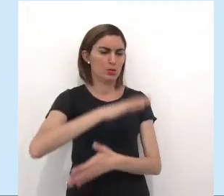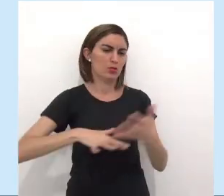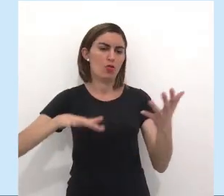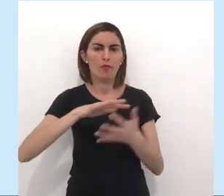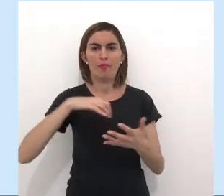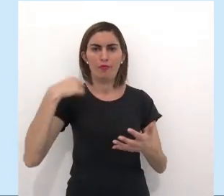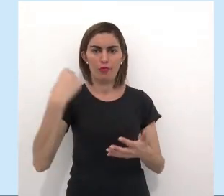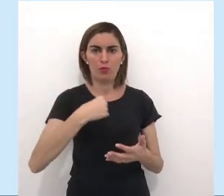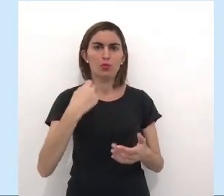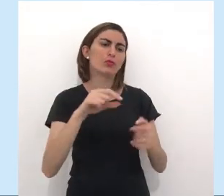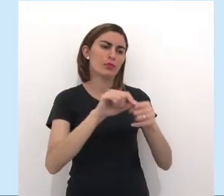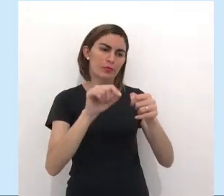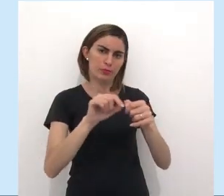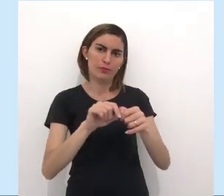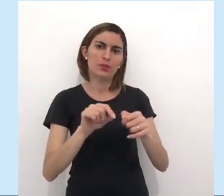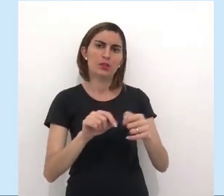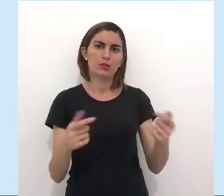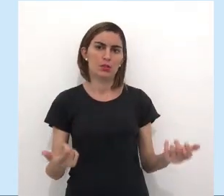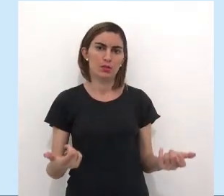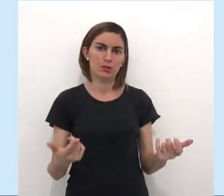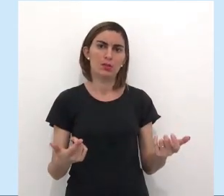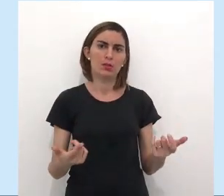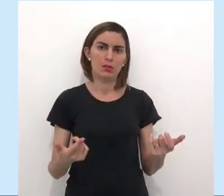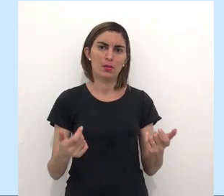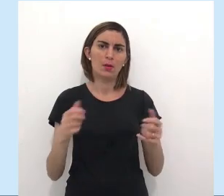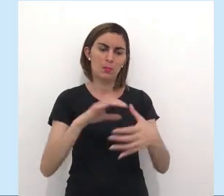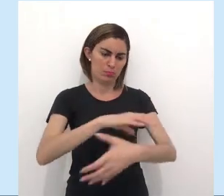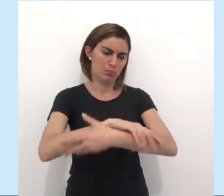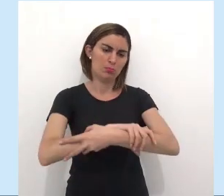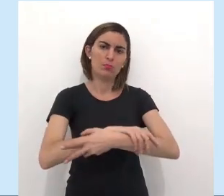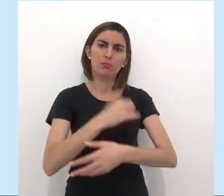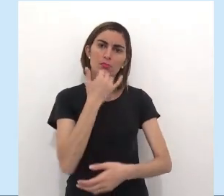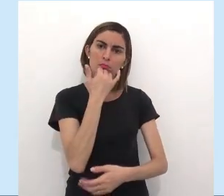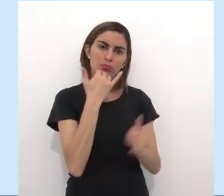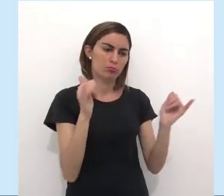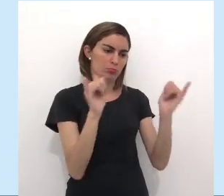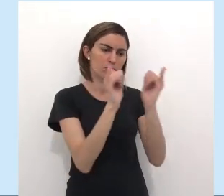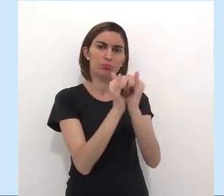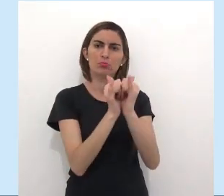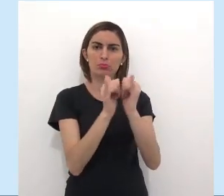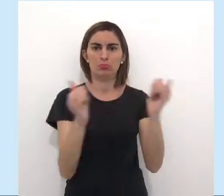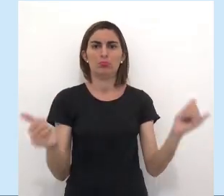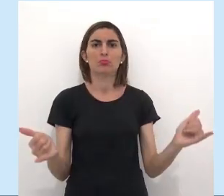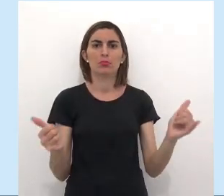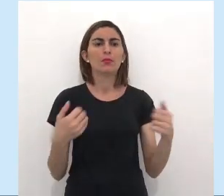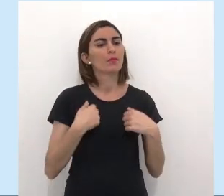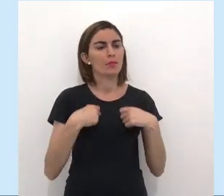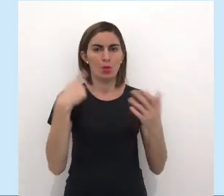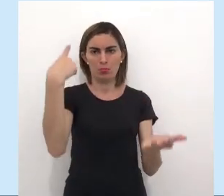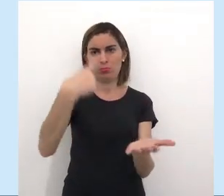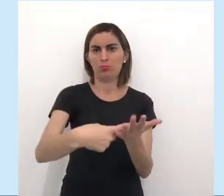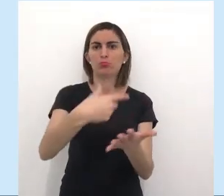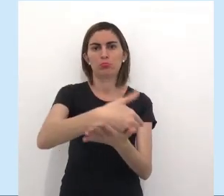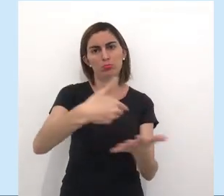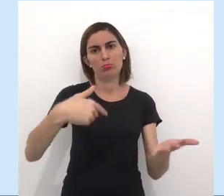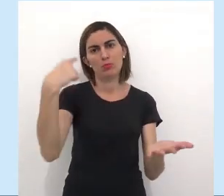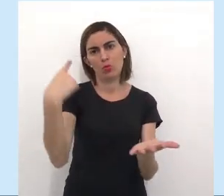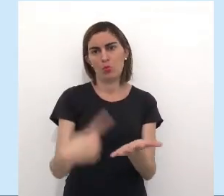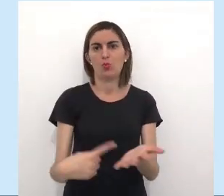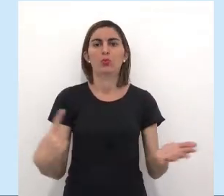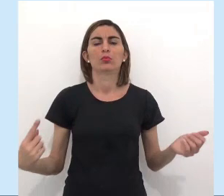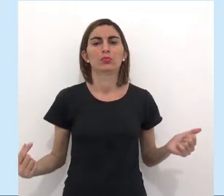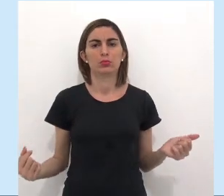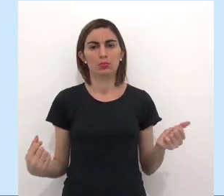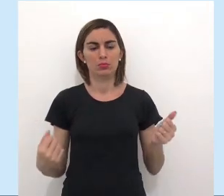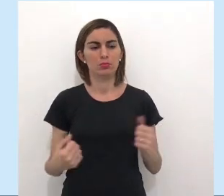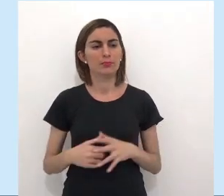revolta que fizesse as pazes. E houve, na realidade, o quê? Um acordo, né?